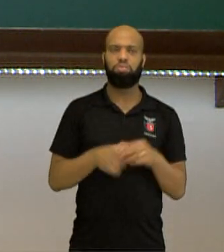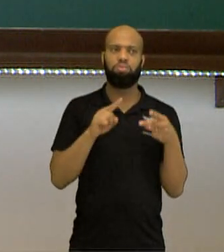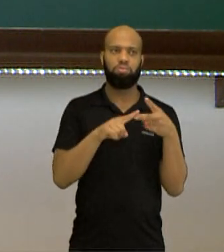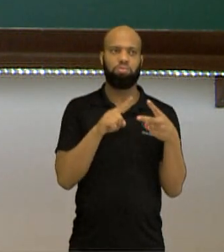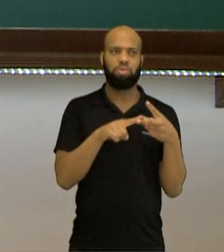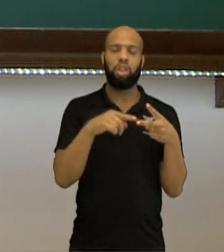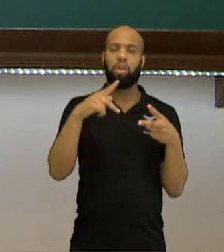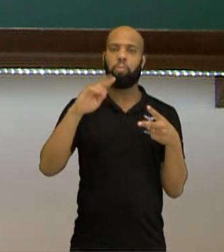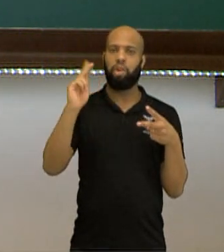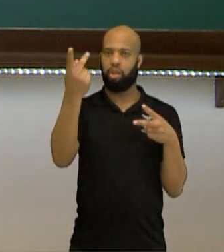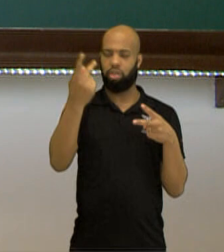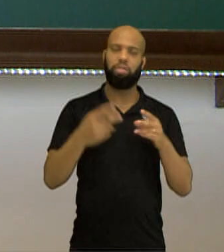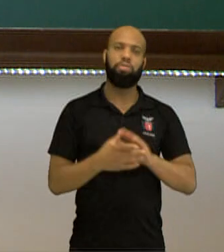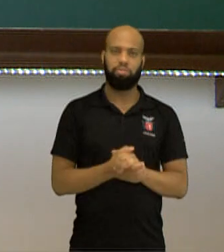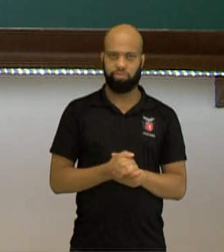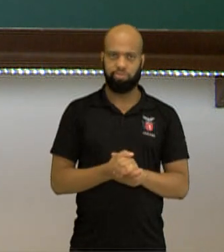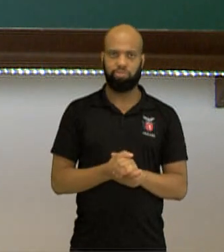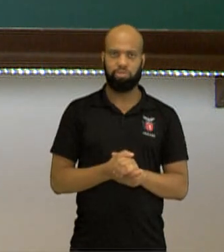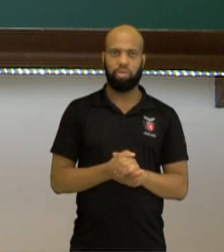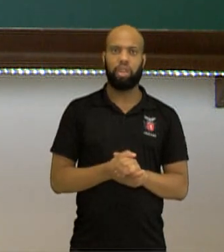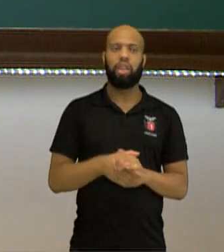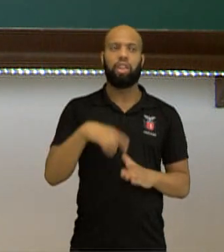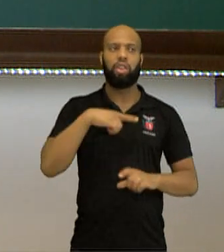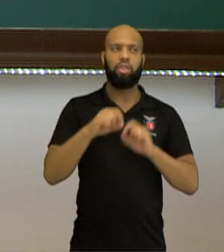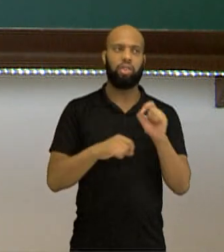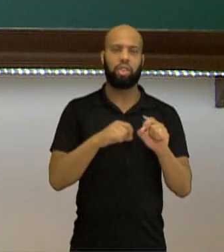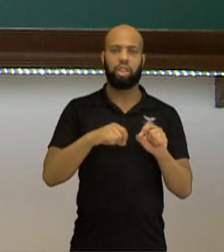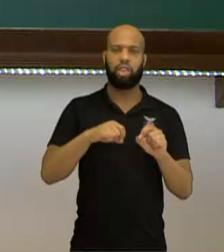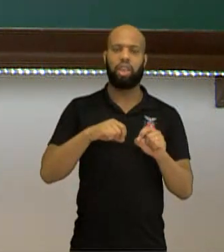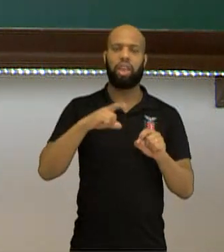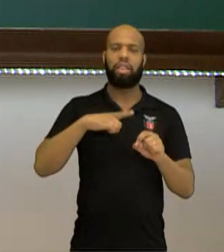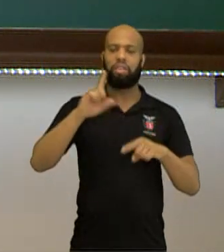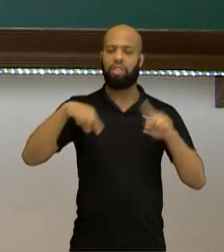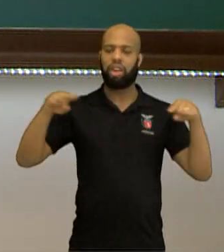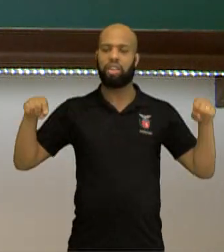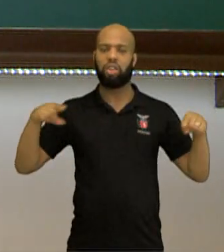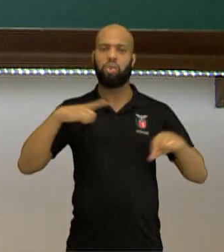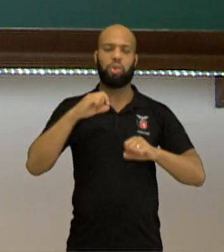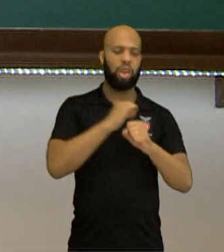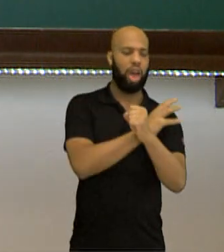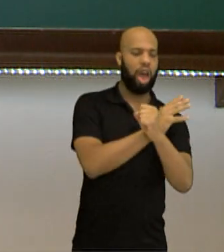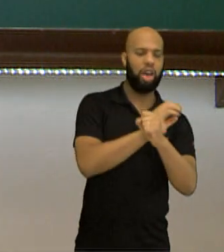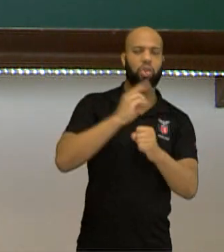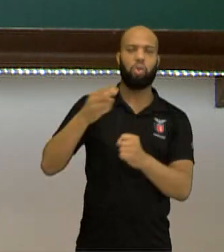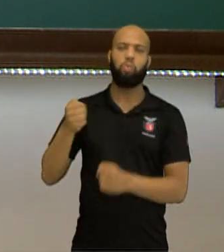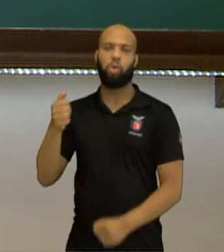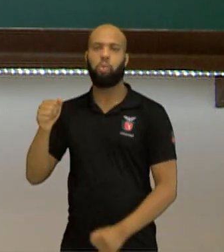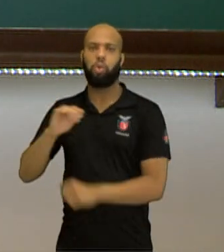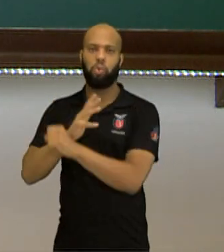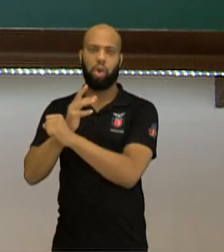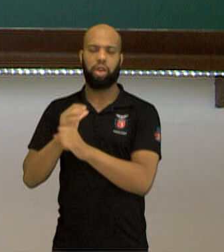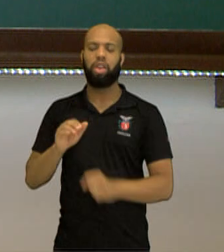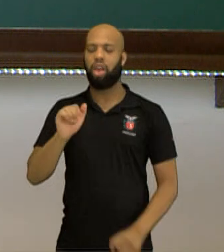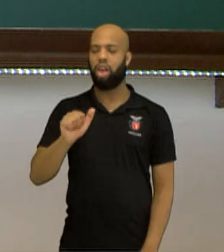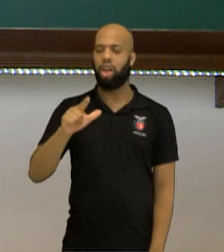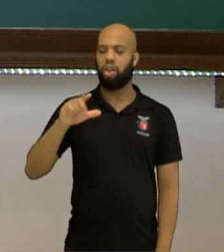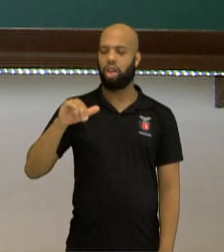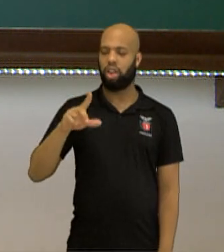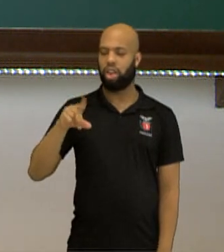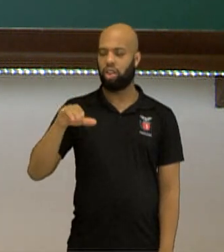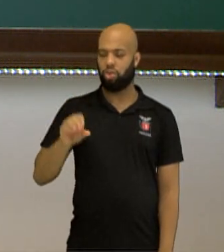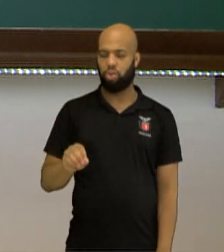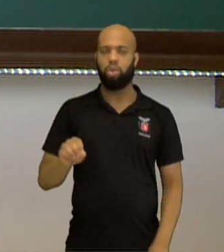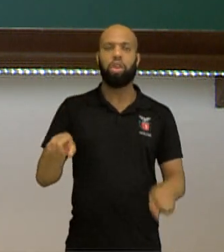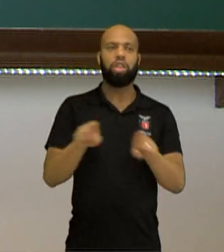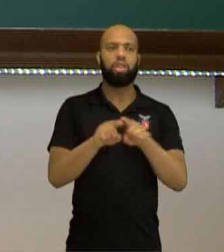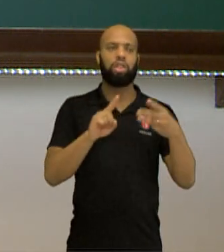salinidade, o pH, variando lá do pH ácido ao alcalino, beleza? E também a temperatura pode ser um